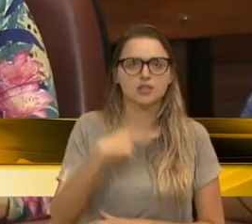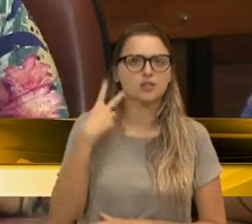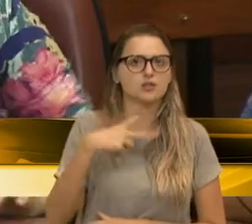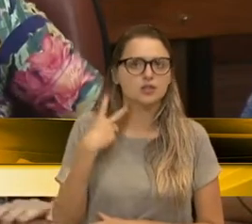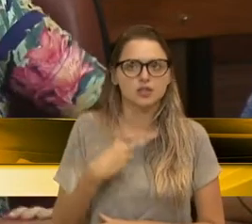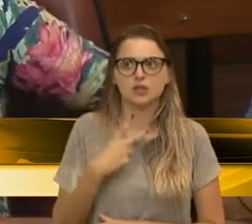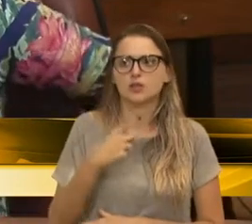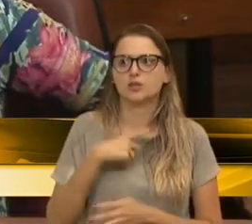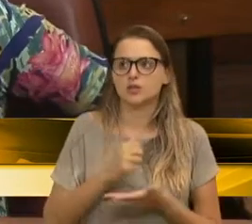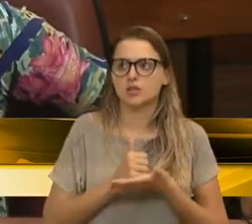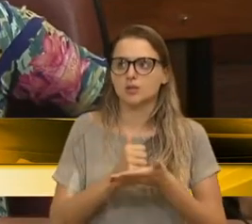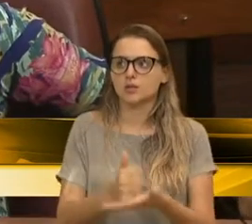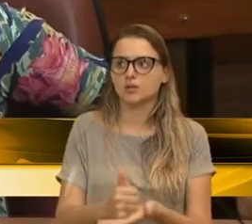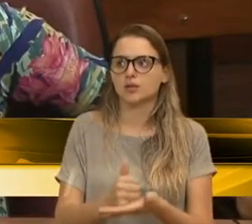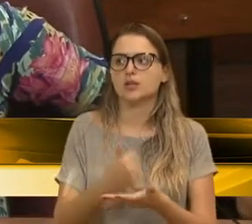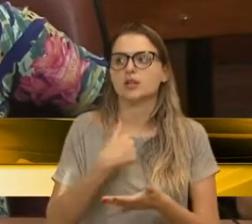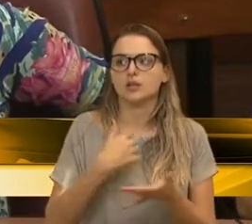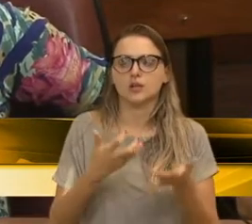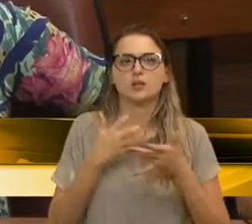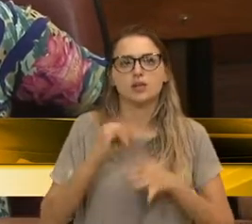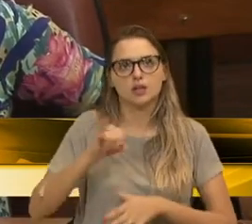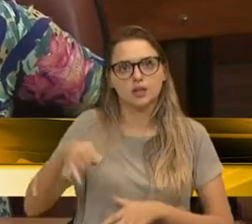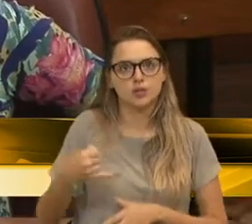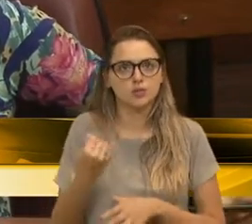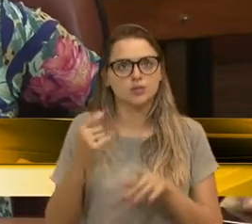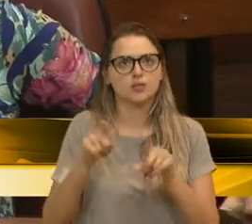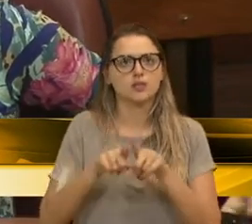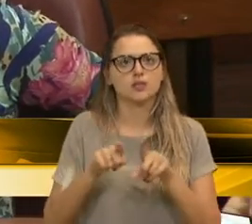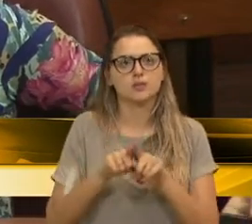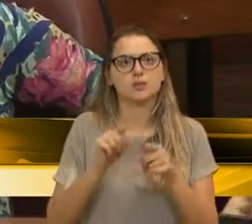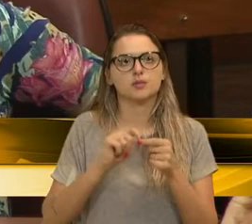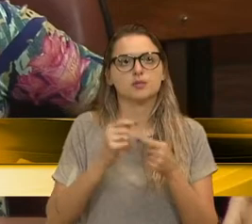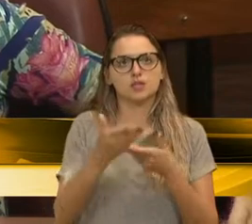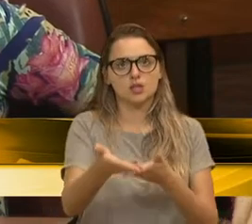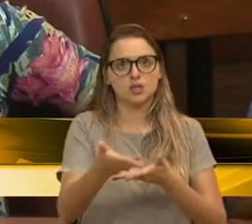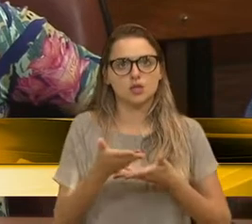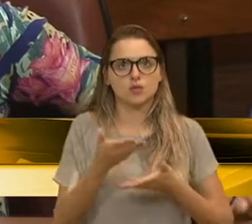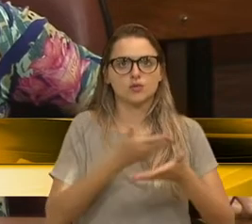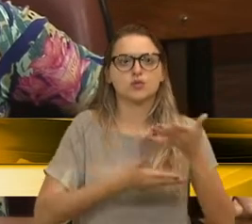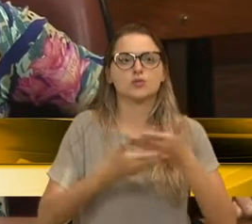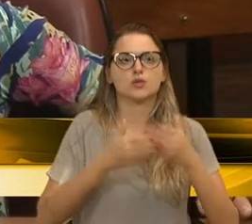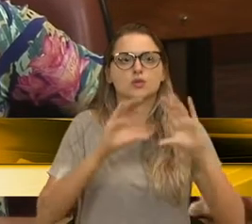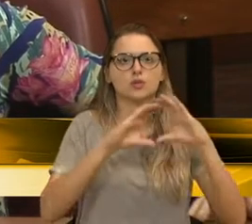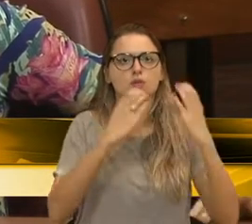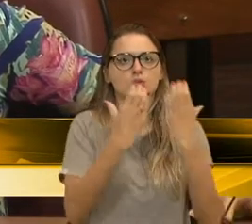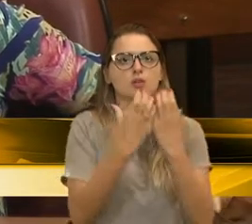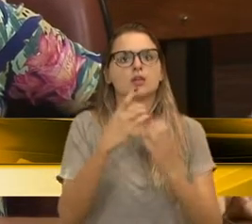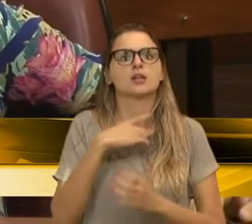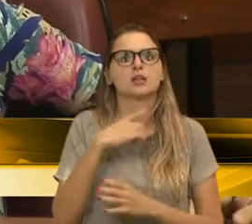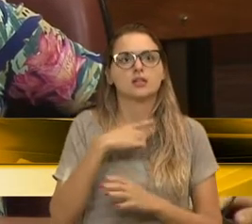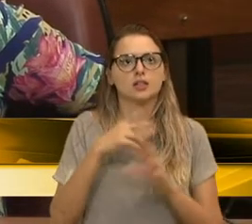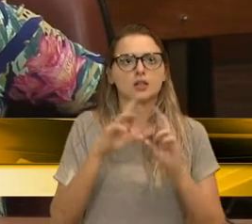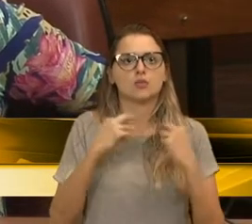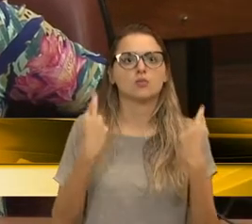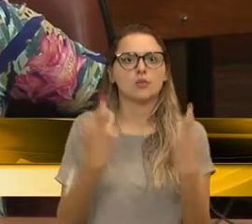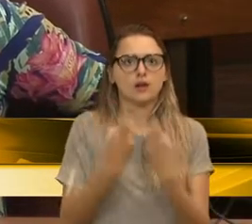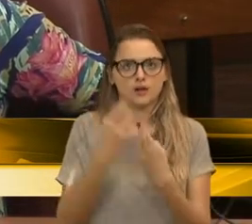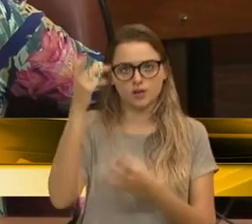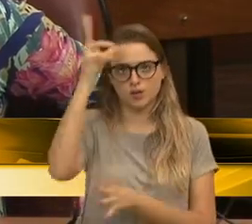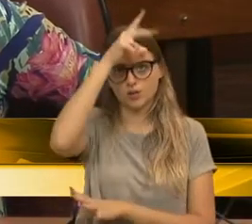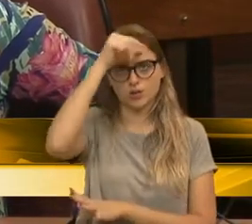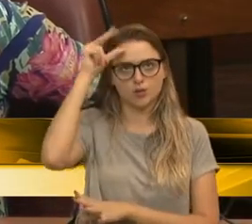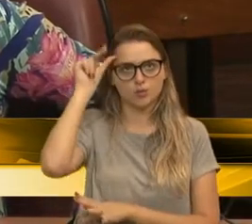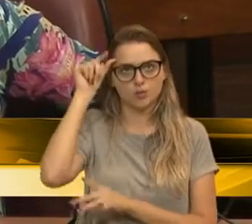demais, sem dúvida. E quero aproveitar o momento também para fazer o convite a toda a comunidade, porque nós teremos uma audiência pública